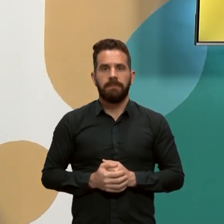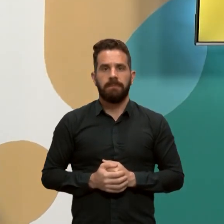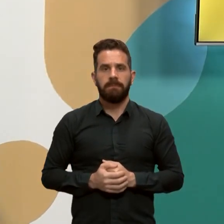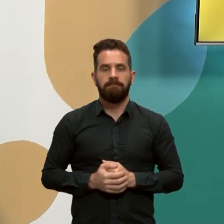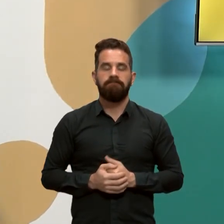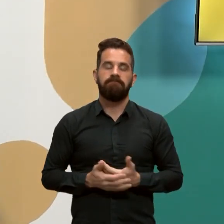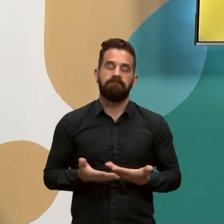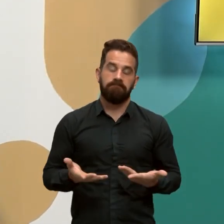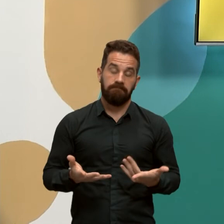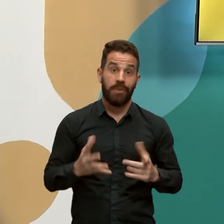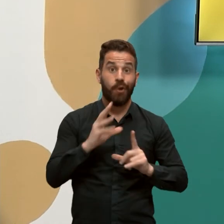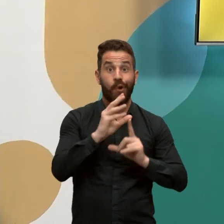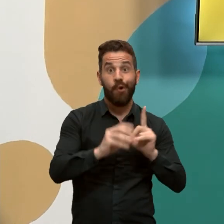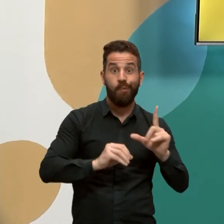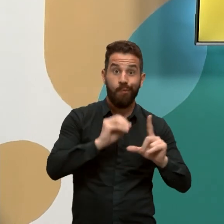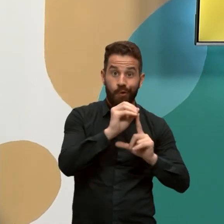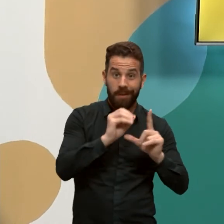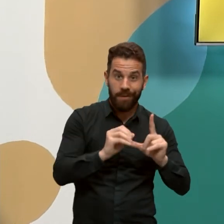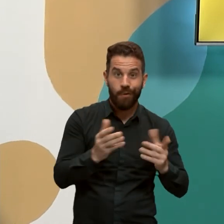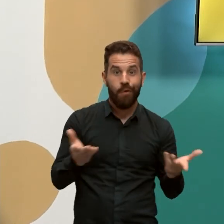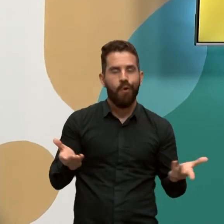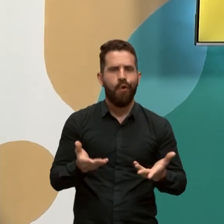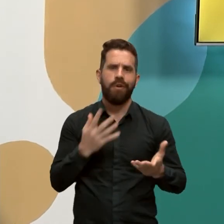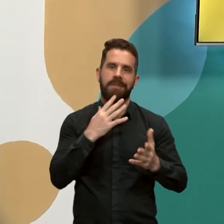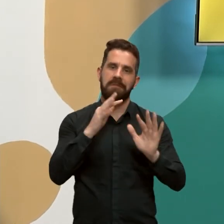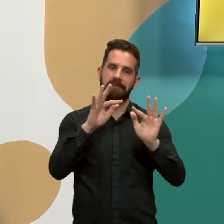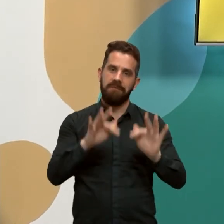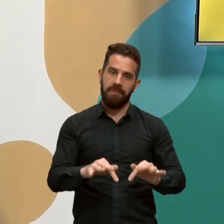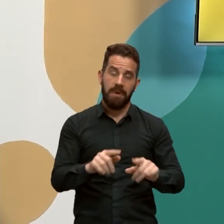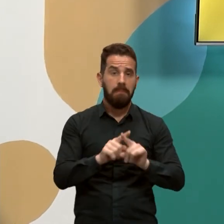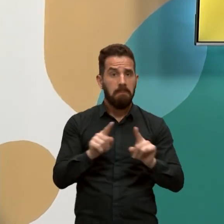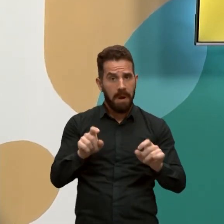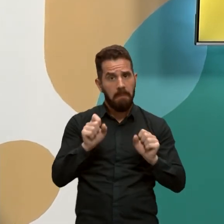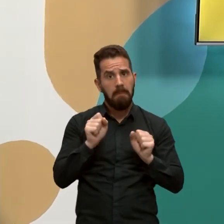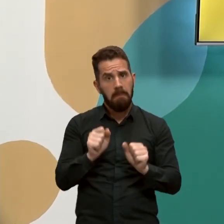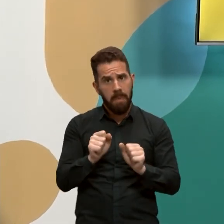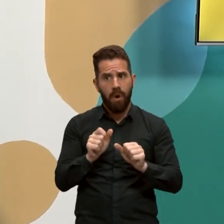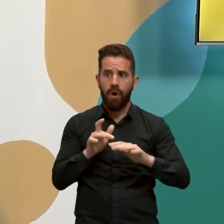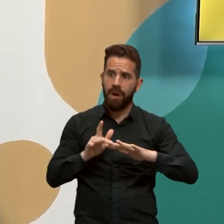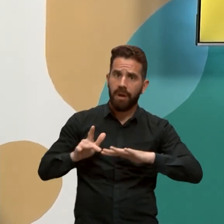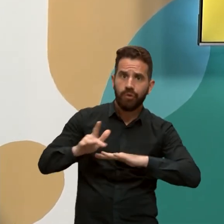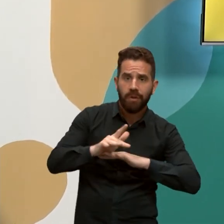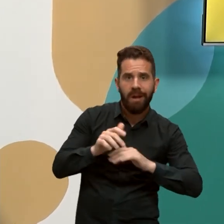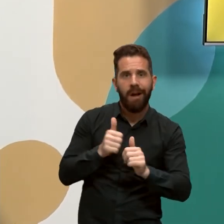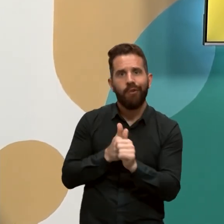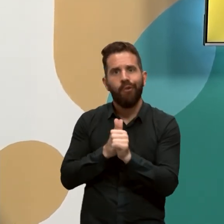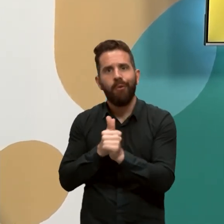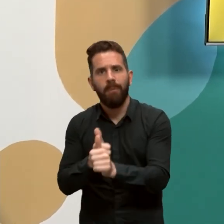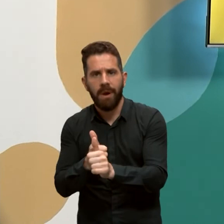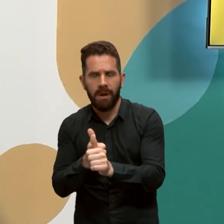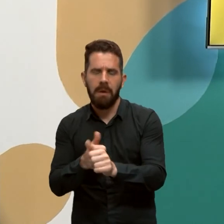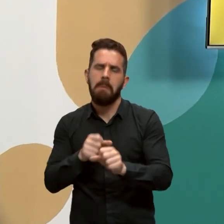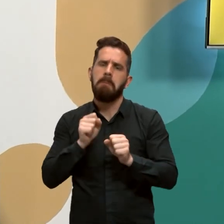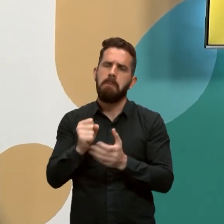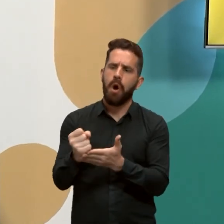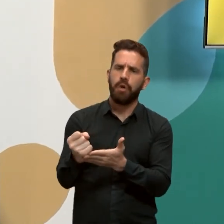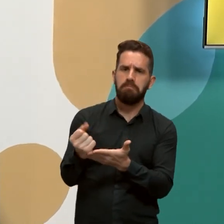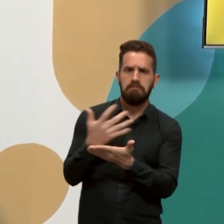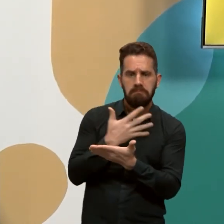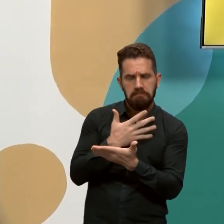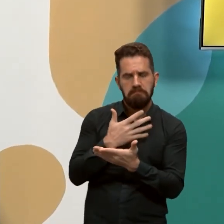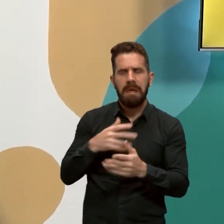O Mundo UFG de hoje está chegando ao fim, mas você pode continuar com a gente pelas redes sociais. É só mandar a sua sugestão